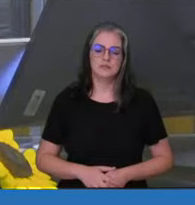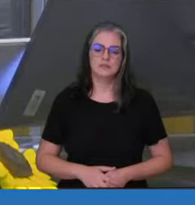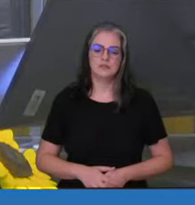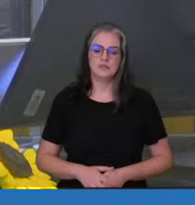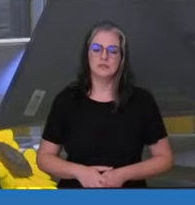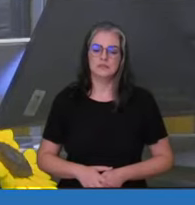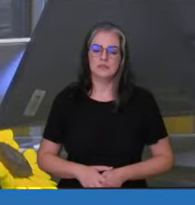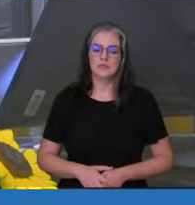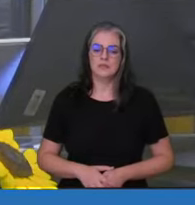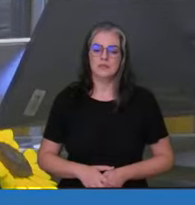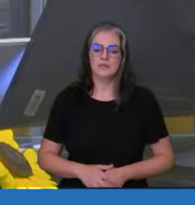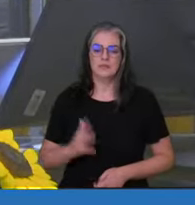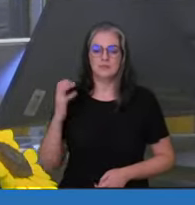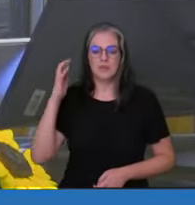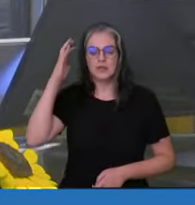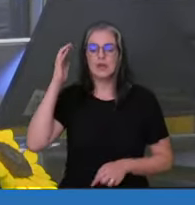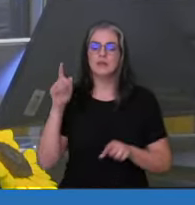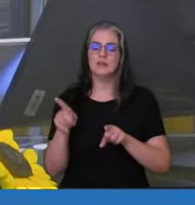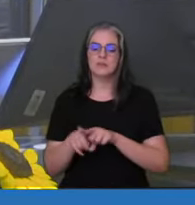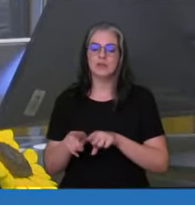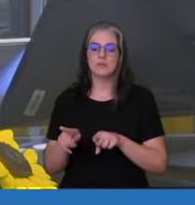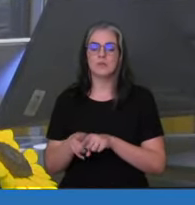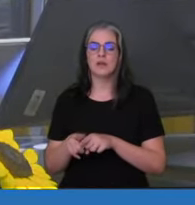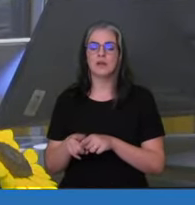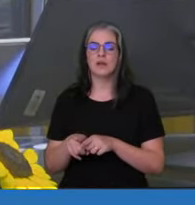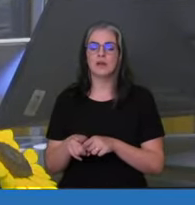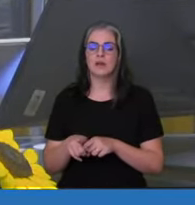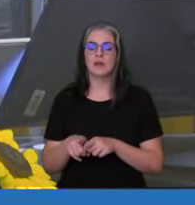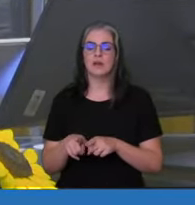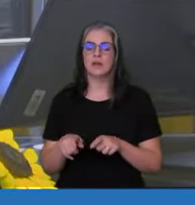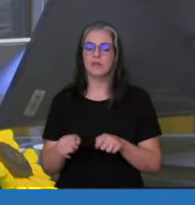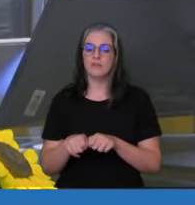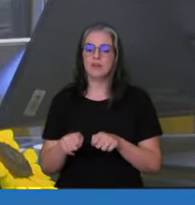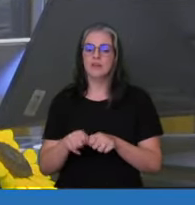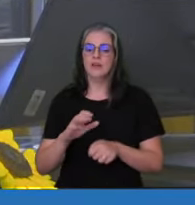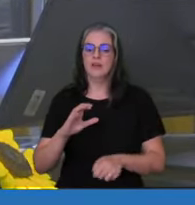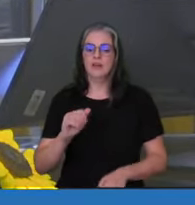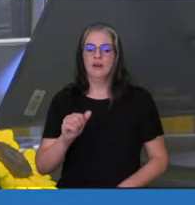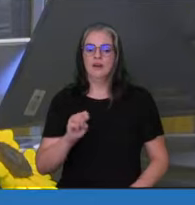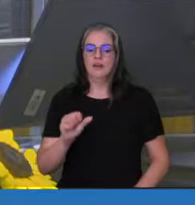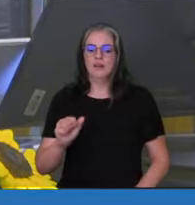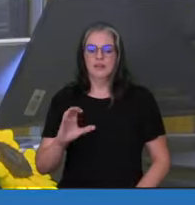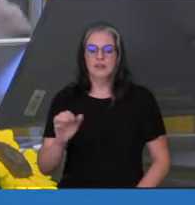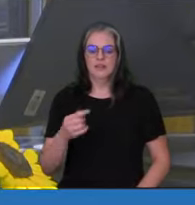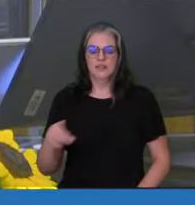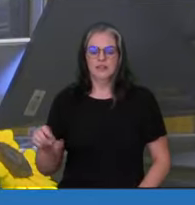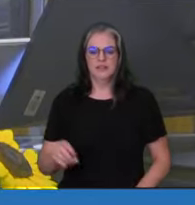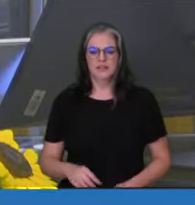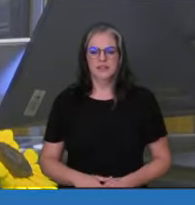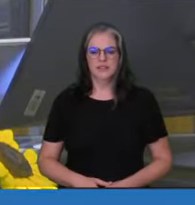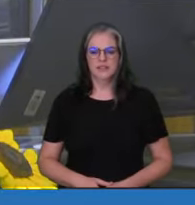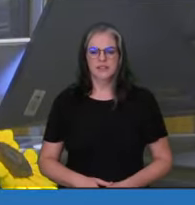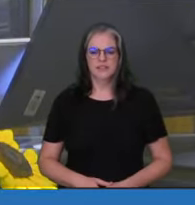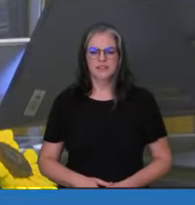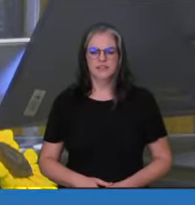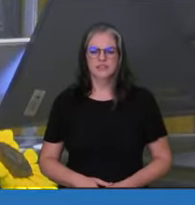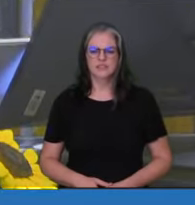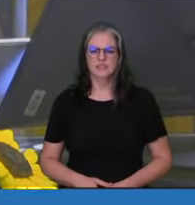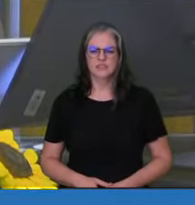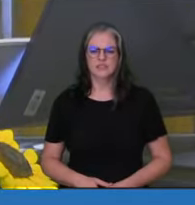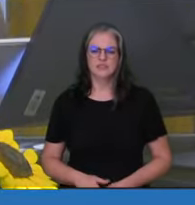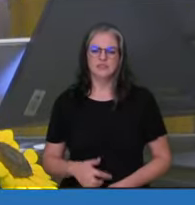e também de dar início à sua cassação. Acharam que iam nos calar. Eu não gosto de dizer que Marielle vive.